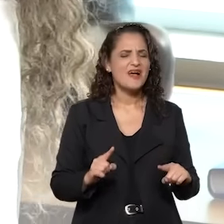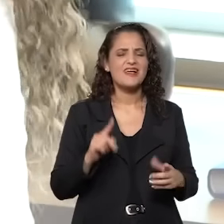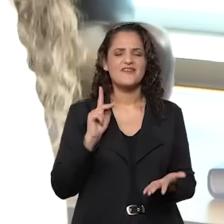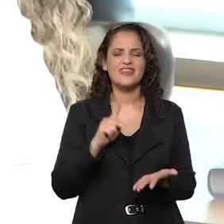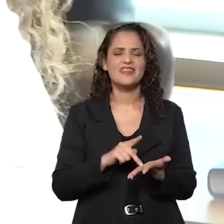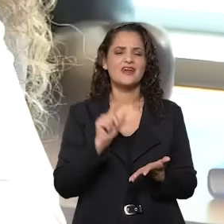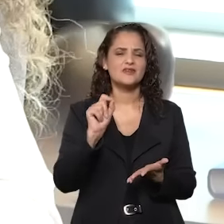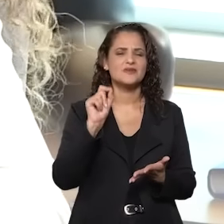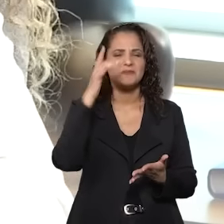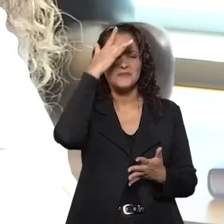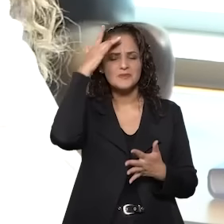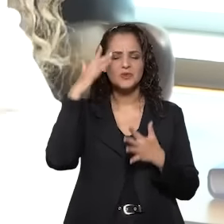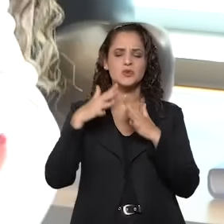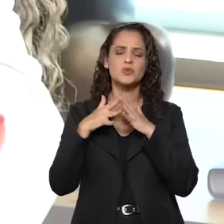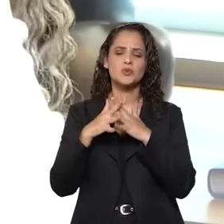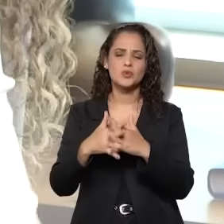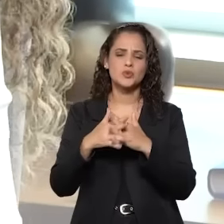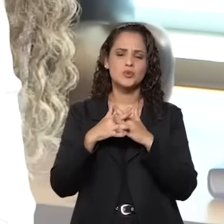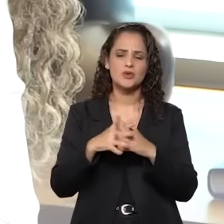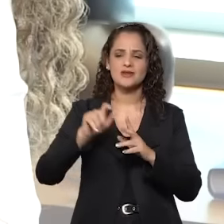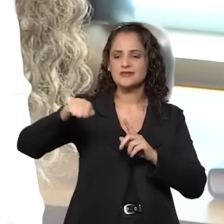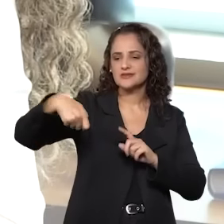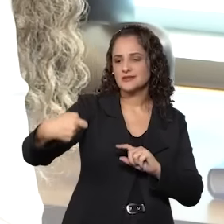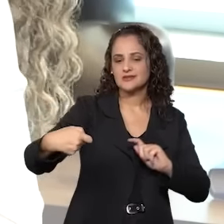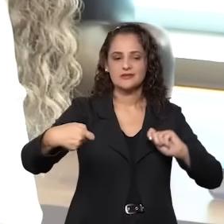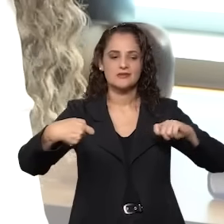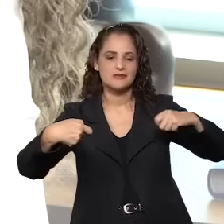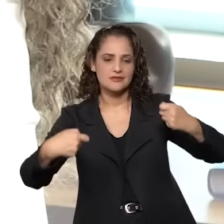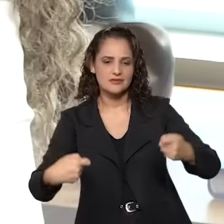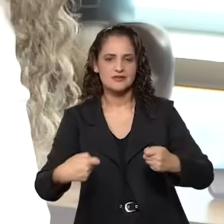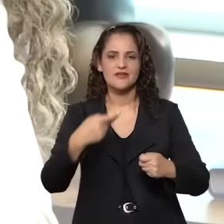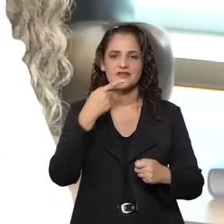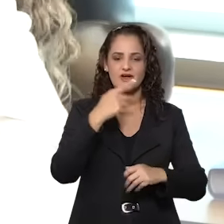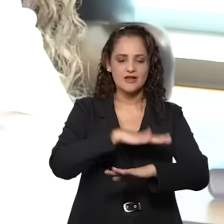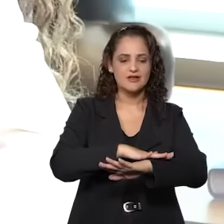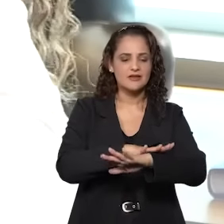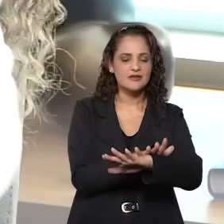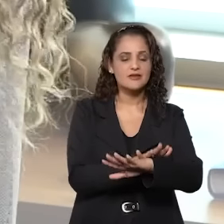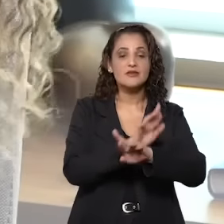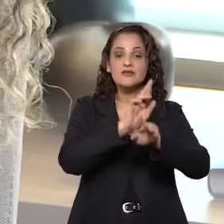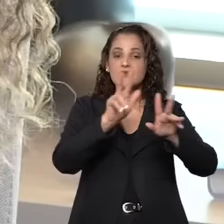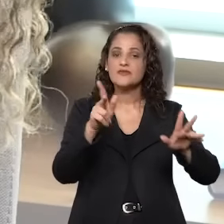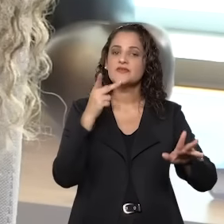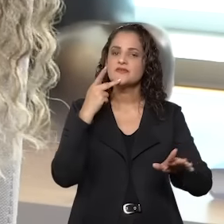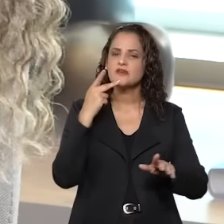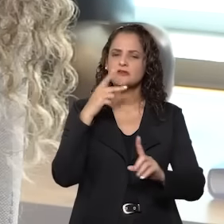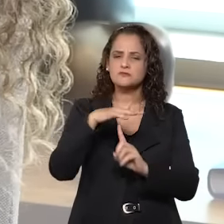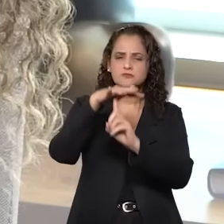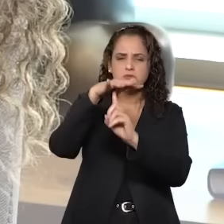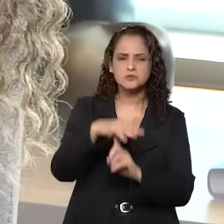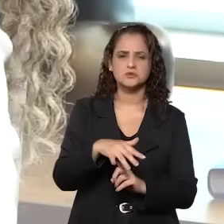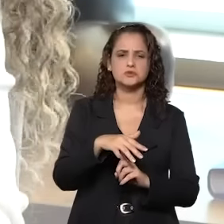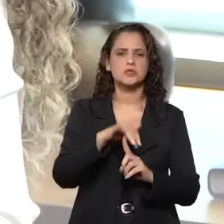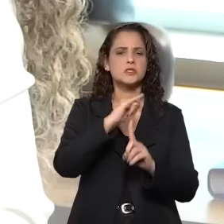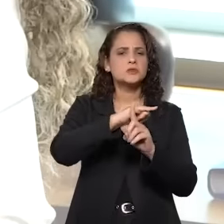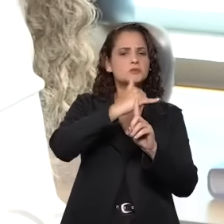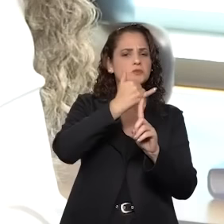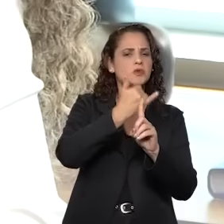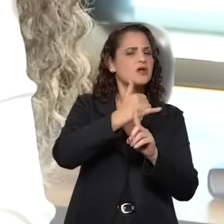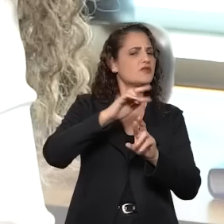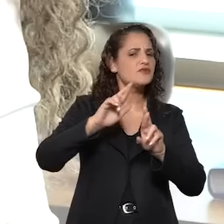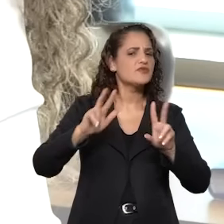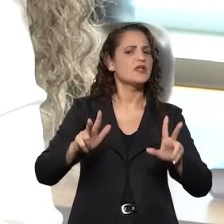racismo é diferente da gente falar de ofensas é diferente da gente falar de bullying né é diferente da gente falar de desrespeito